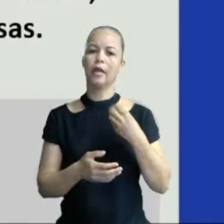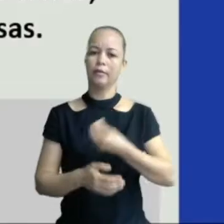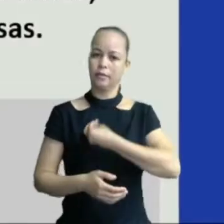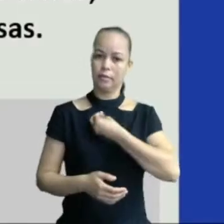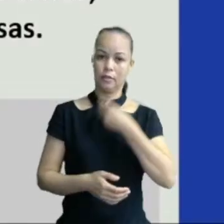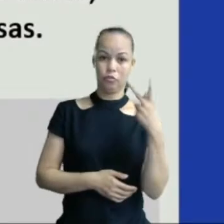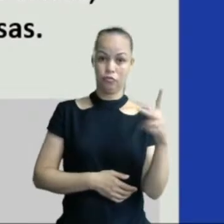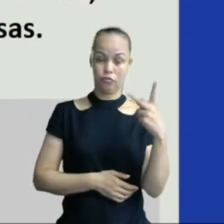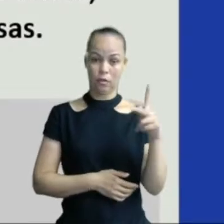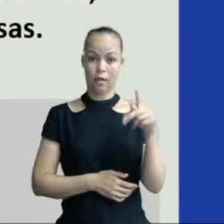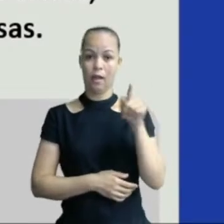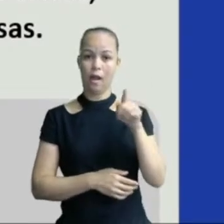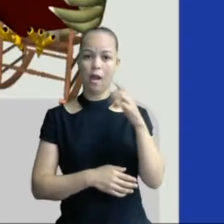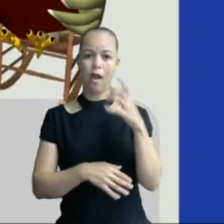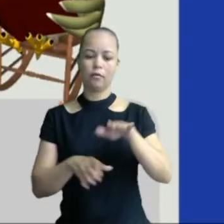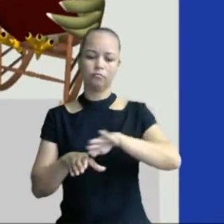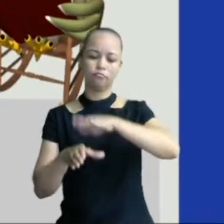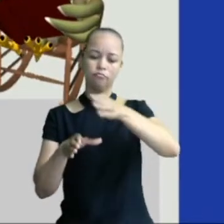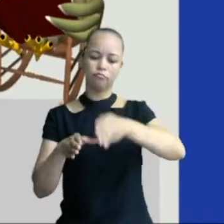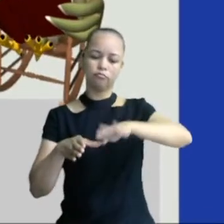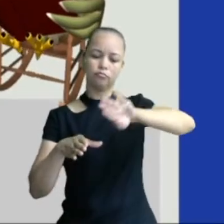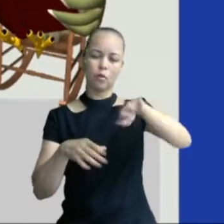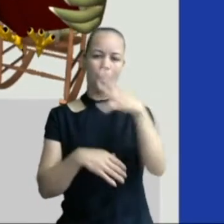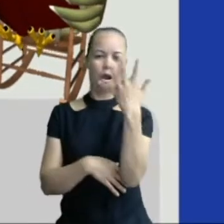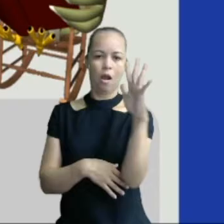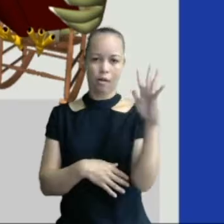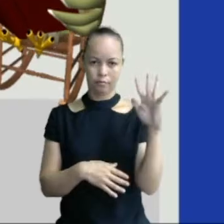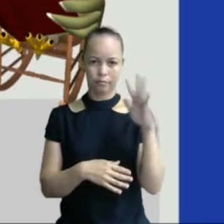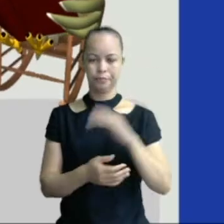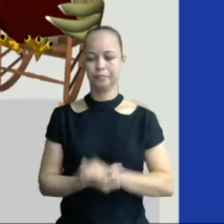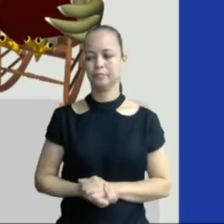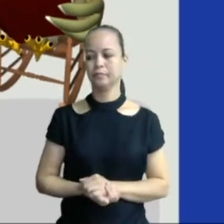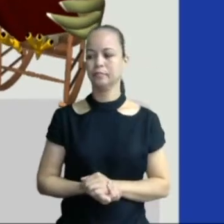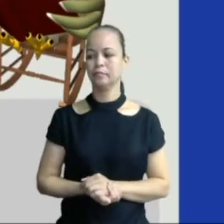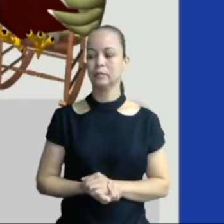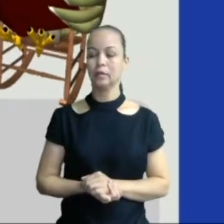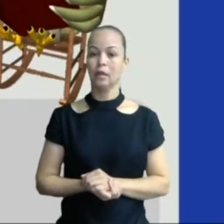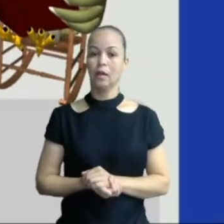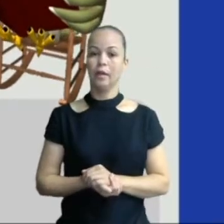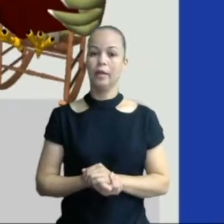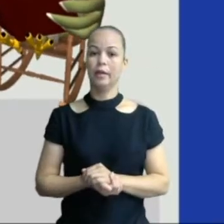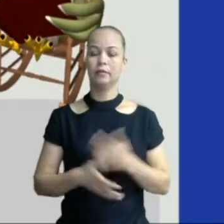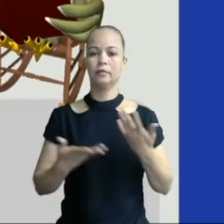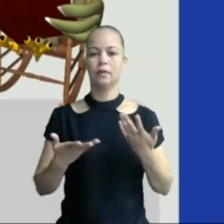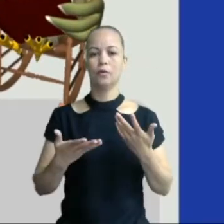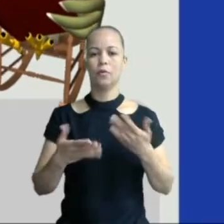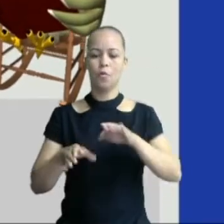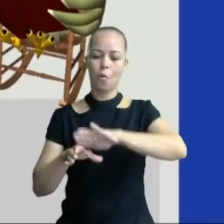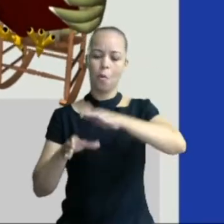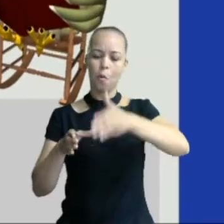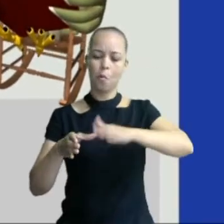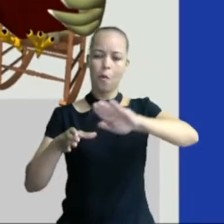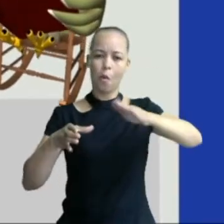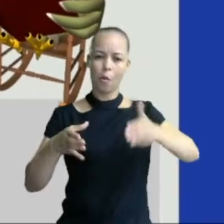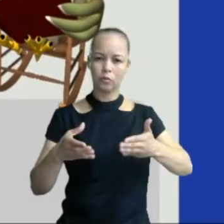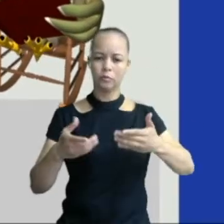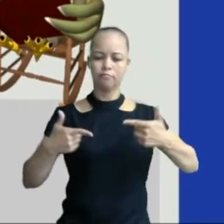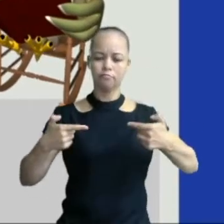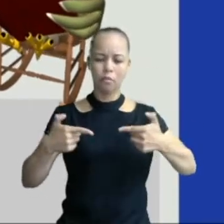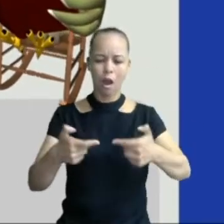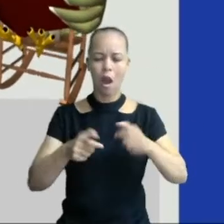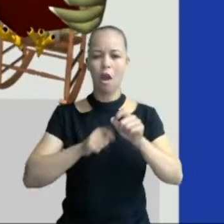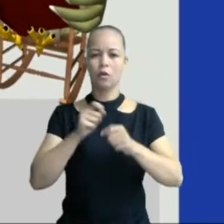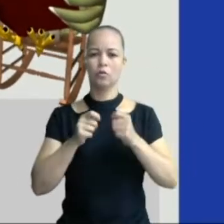bom? Então, seguindo. O Monte das Tabocas é uma área de aproximadamente